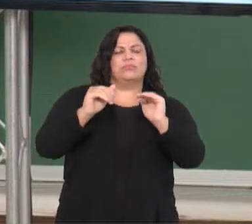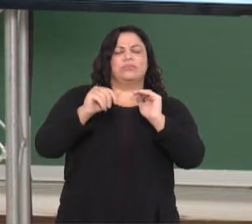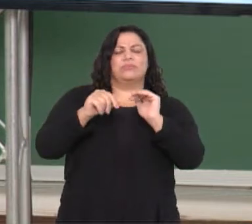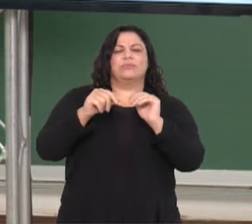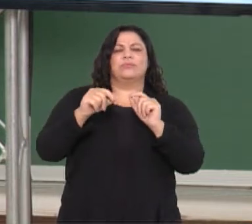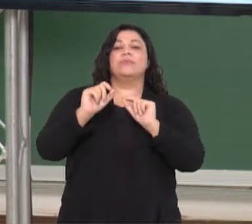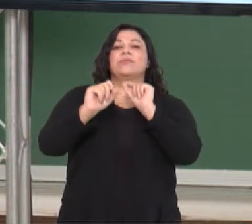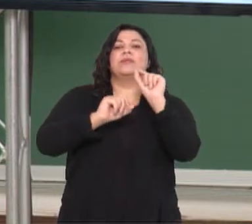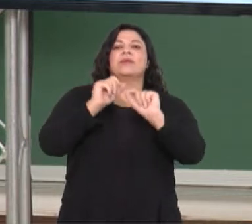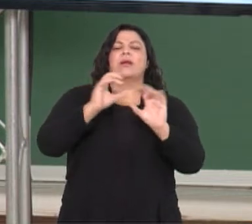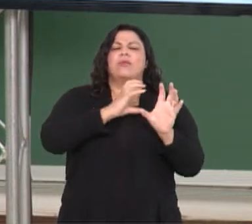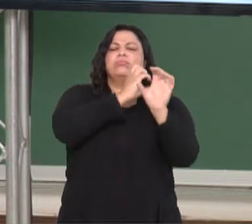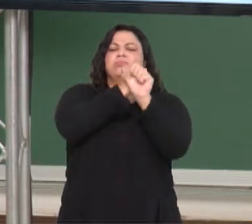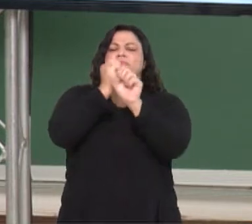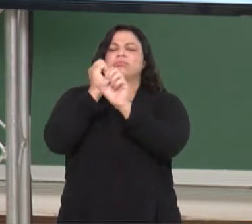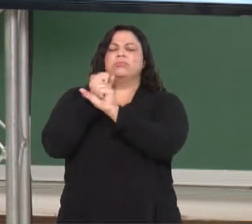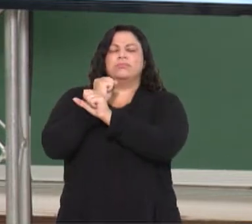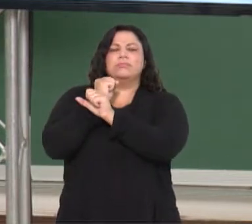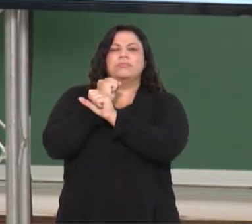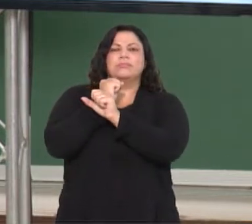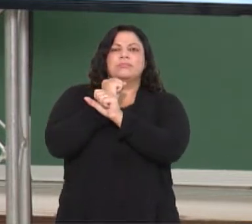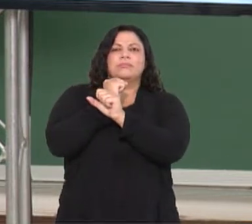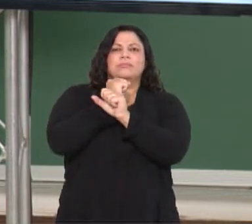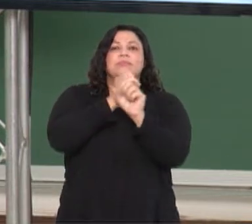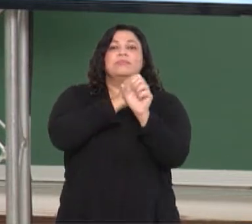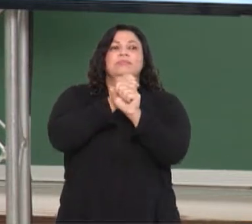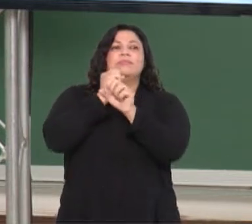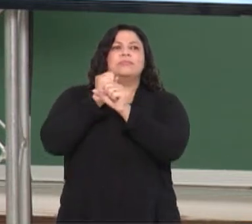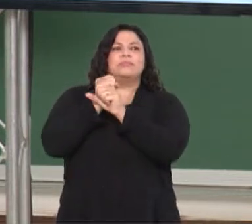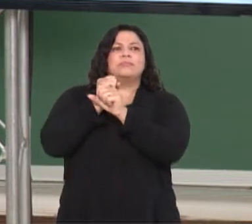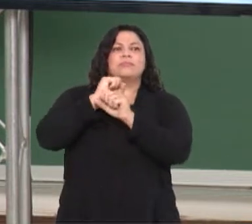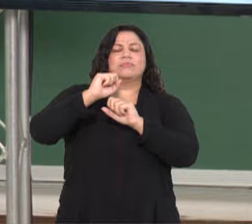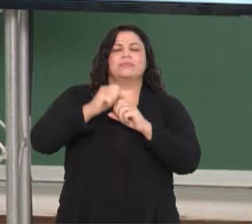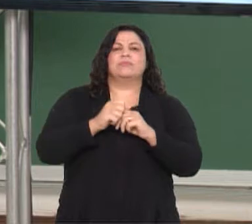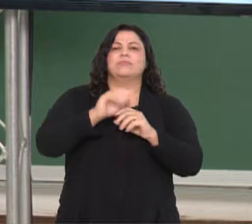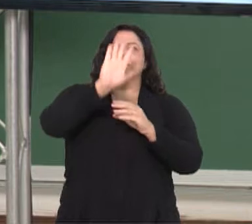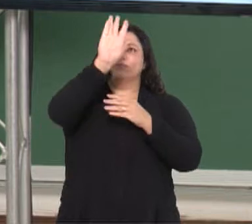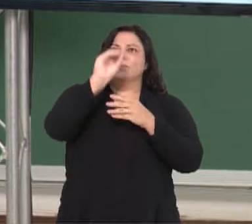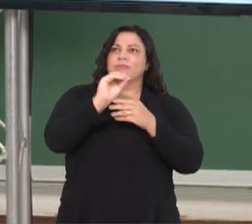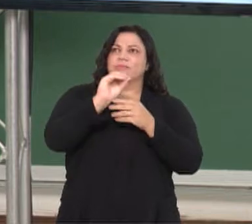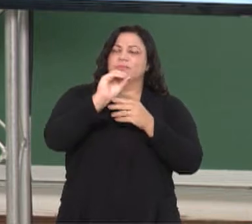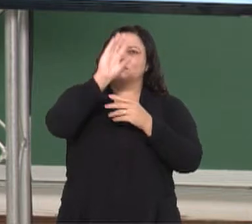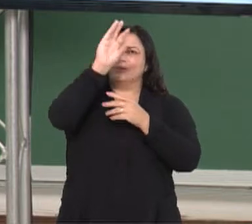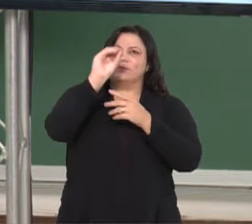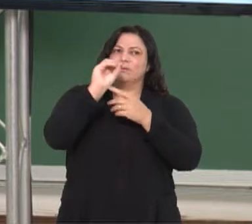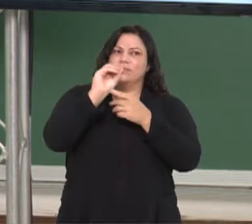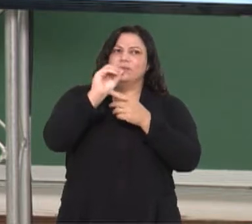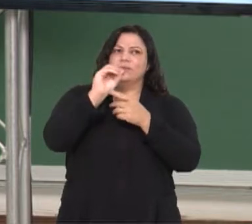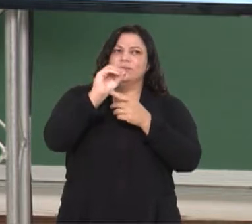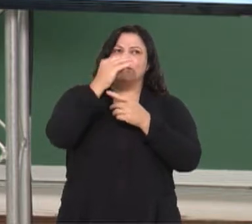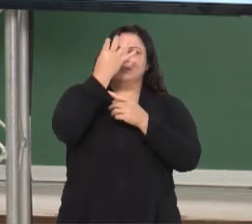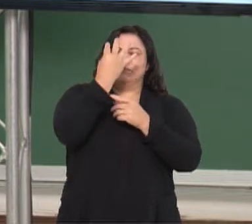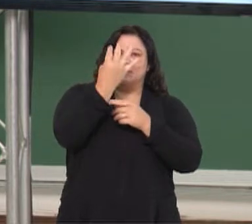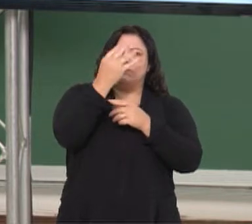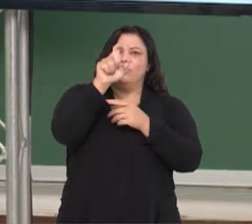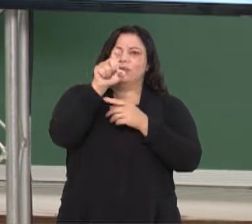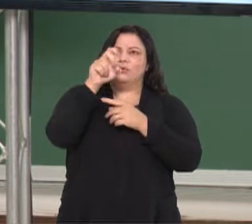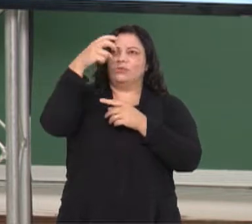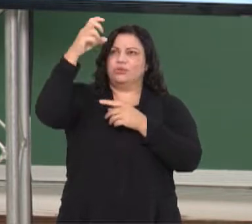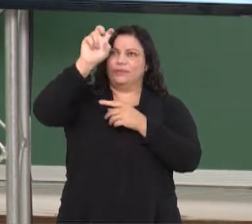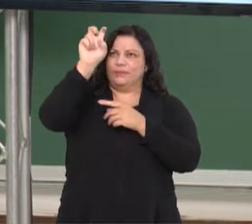aqui? Adicionar, porque esse foi o comando. Então nós vamos pegar os coeficientes que estão à frente nos